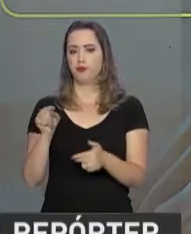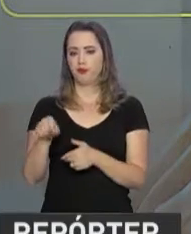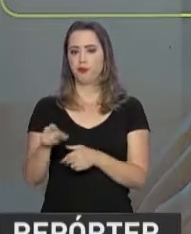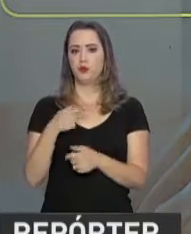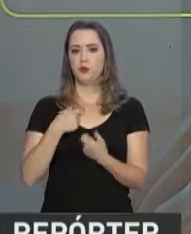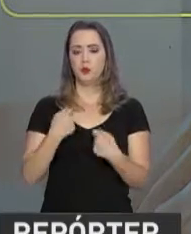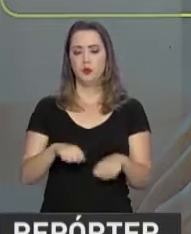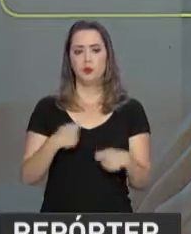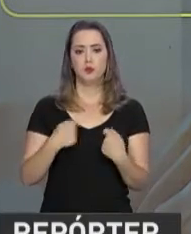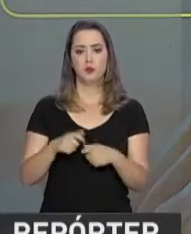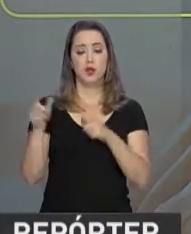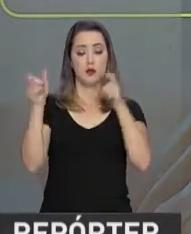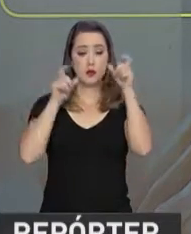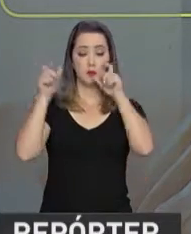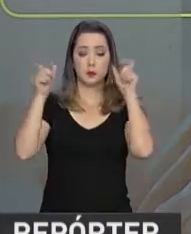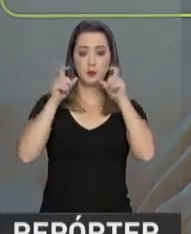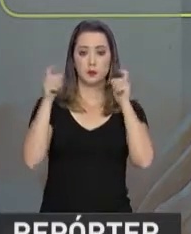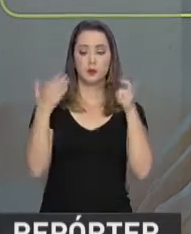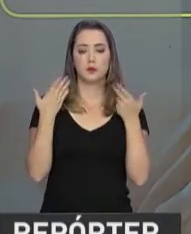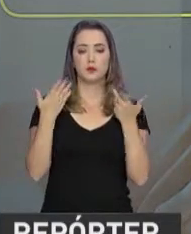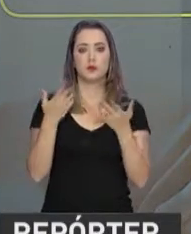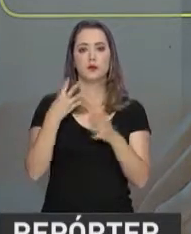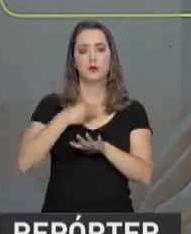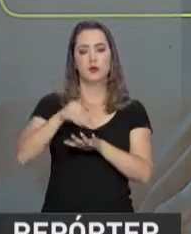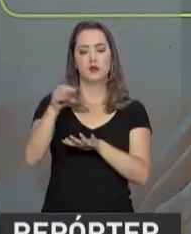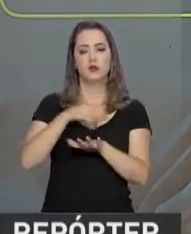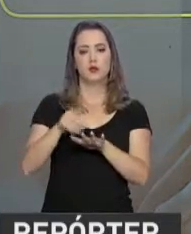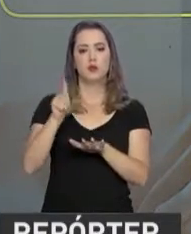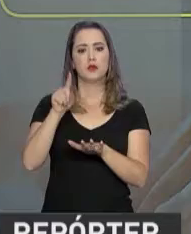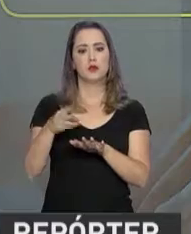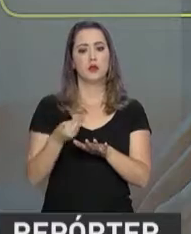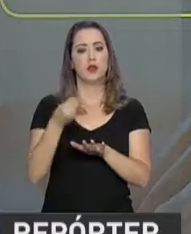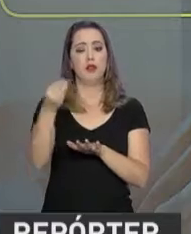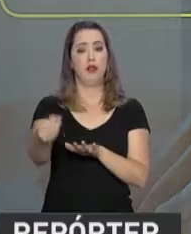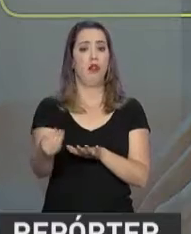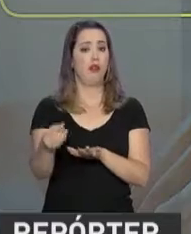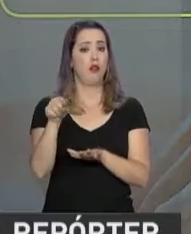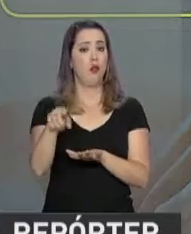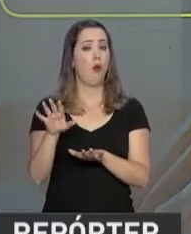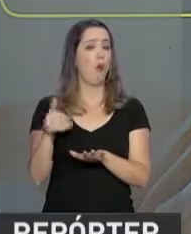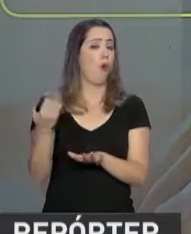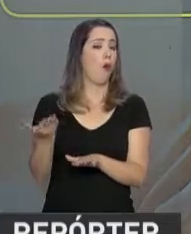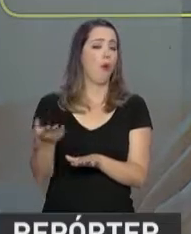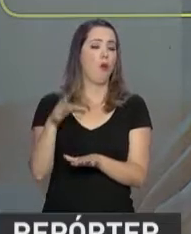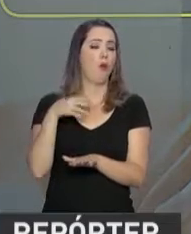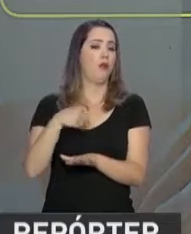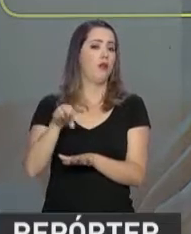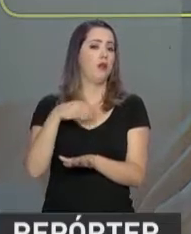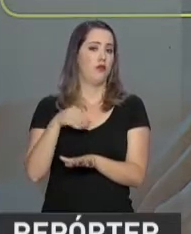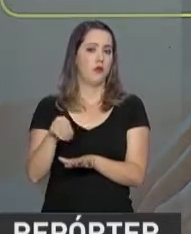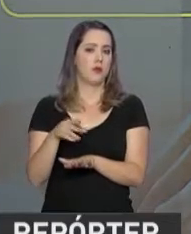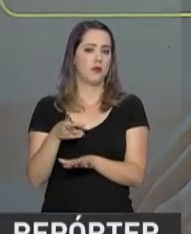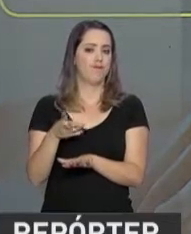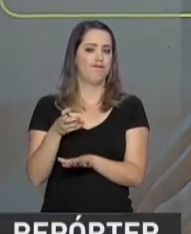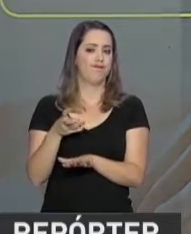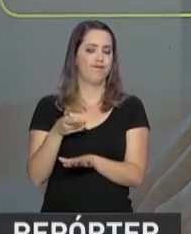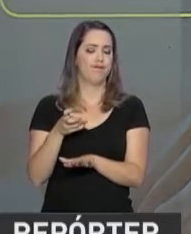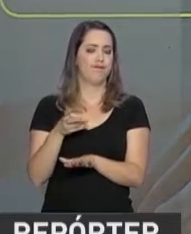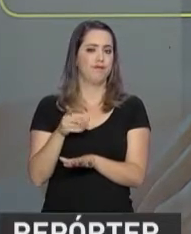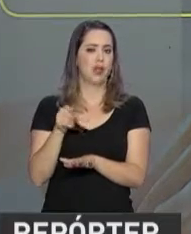ele tem que ter atenção na informação que é passada a ele néca caso haja alguma